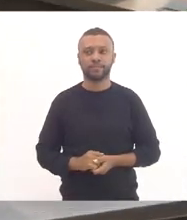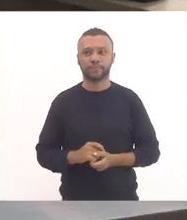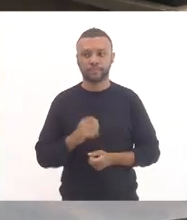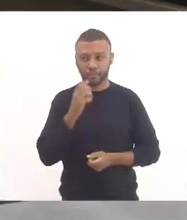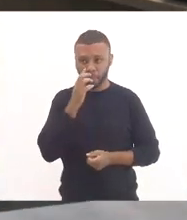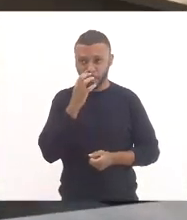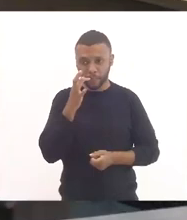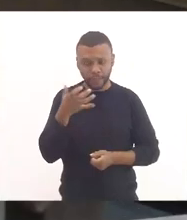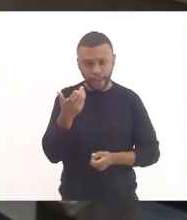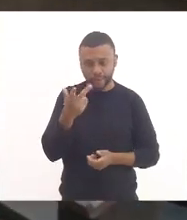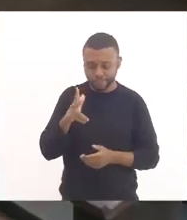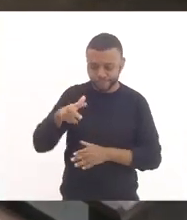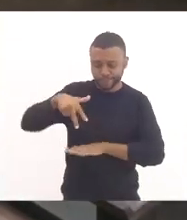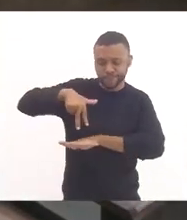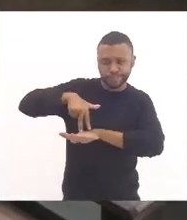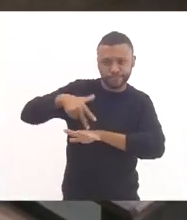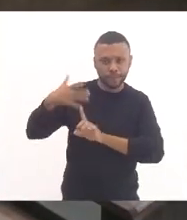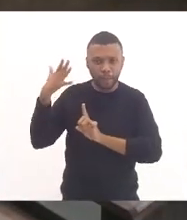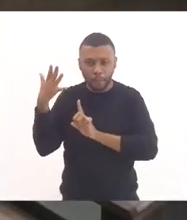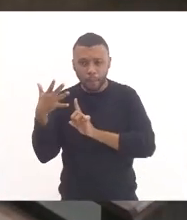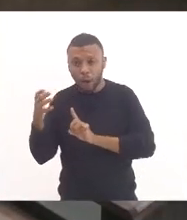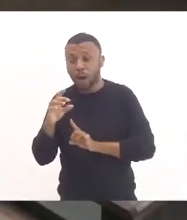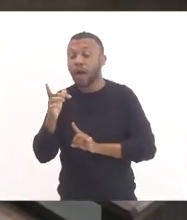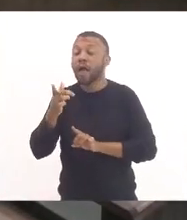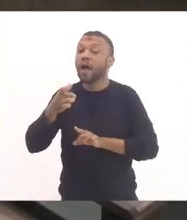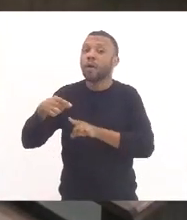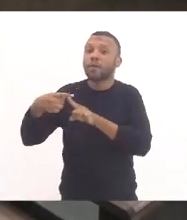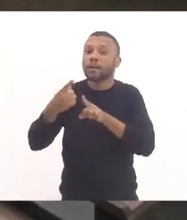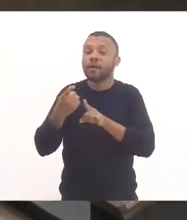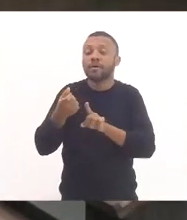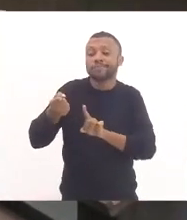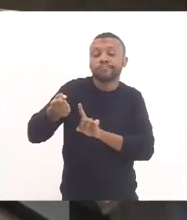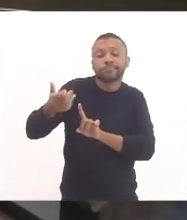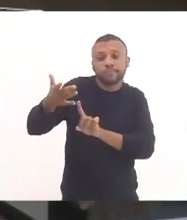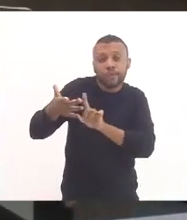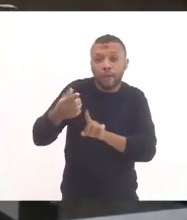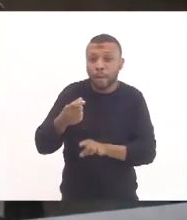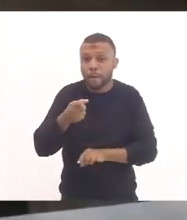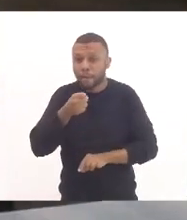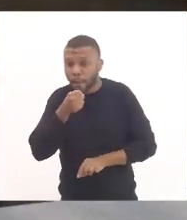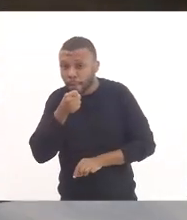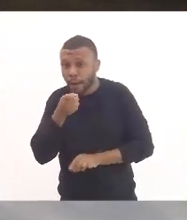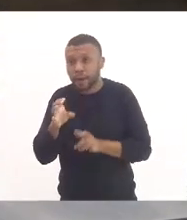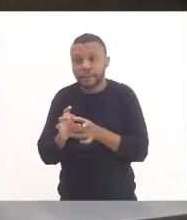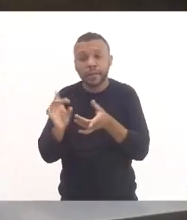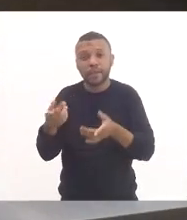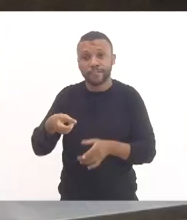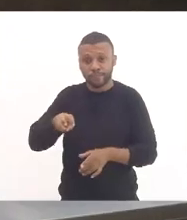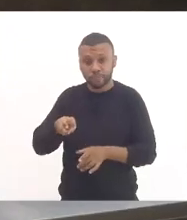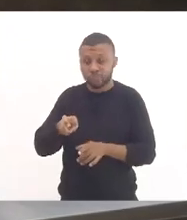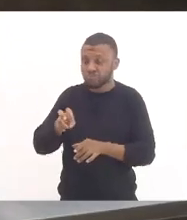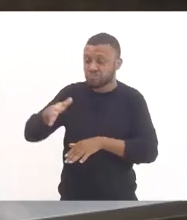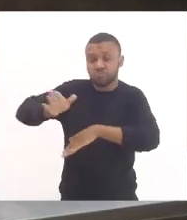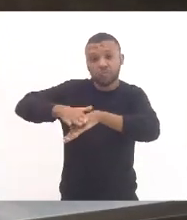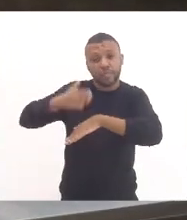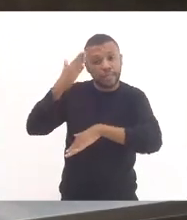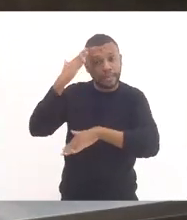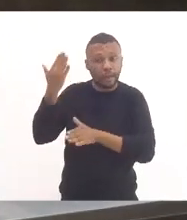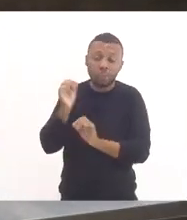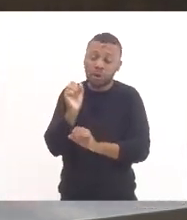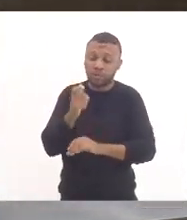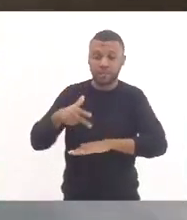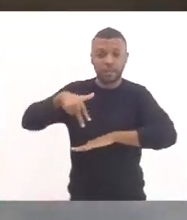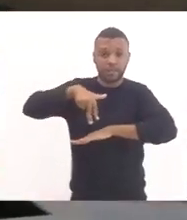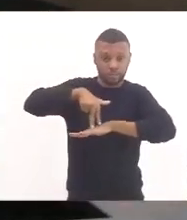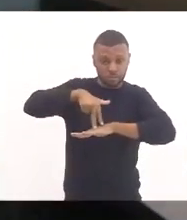e Prefere falar da Tribuna eu falar acho que esse microfone de a parte estão disponíveis aí você que sabe onde for mais confortável leva pode